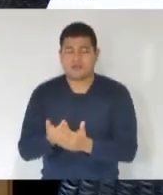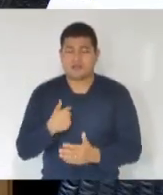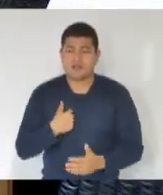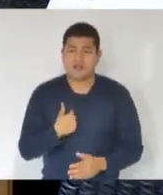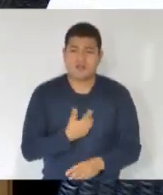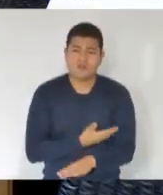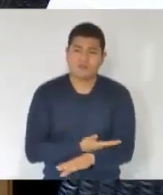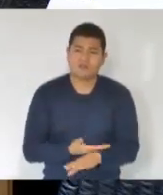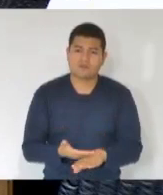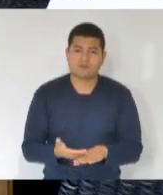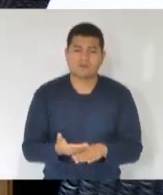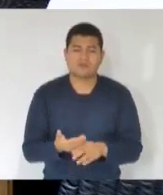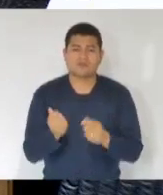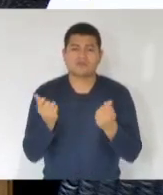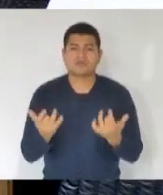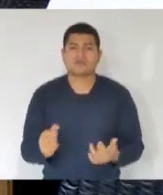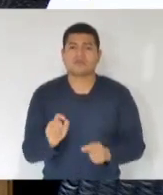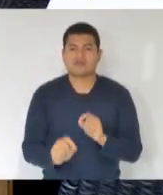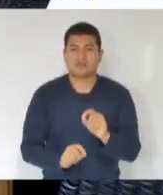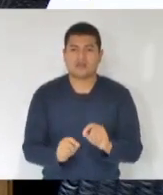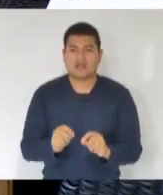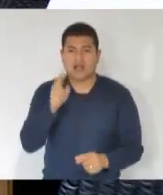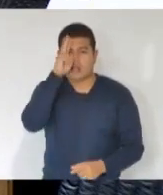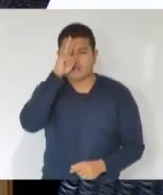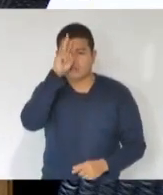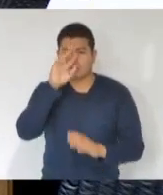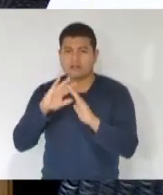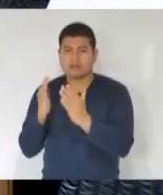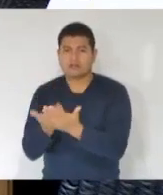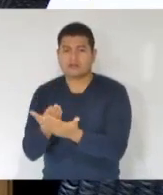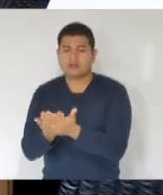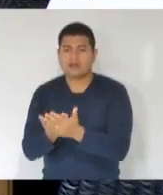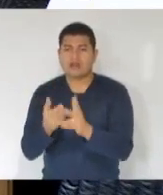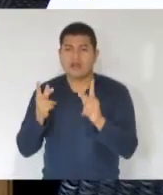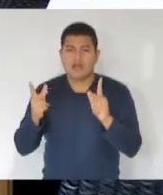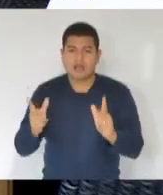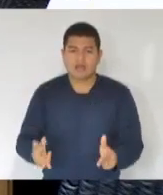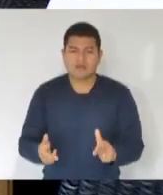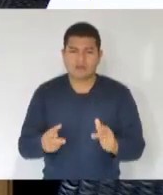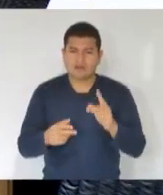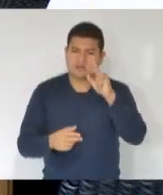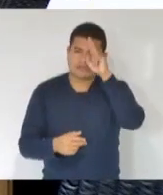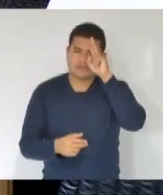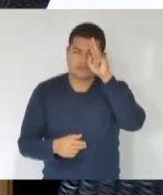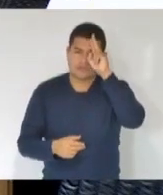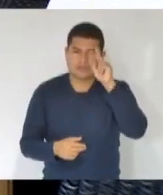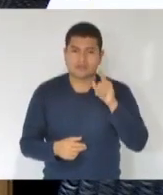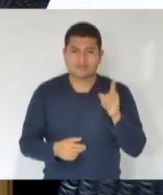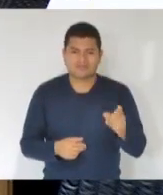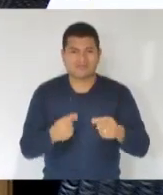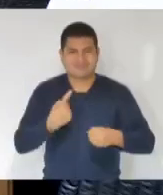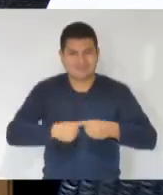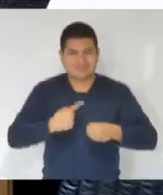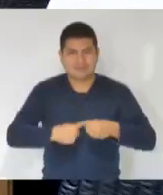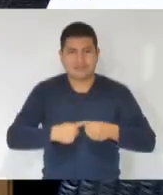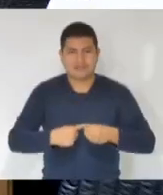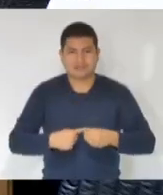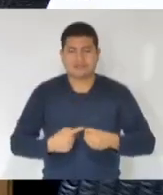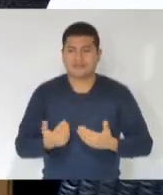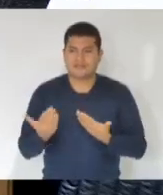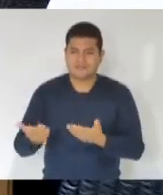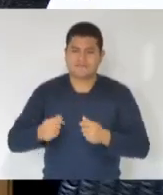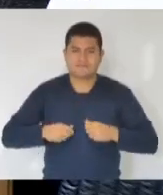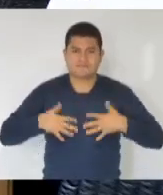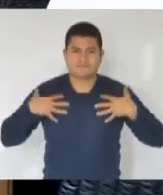a história de uma escola é a biografia de uma cidade. E o Pedro II orgulha a todos nós blumenauenses e, por que não